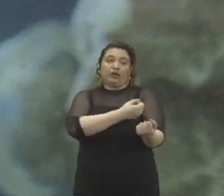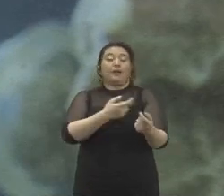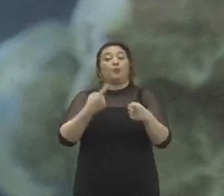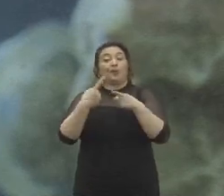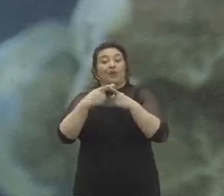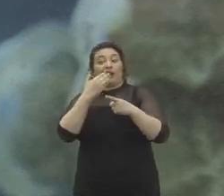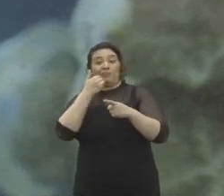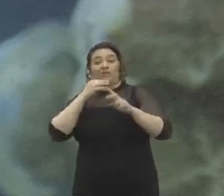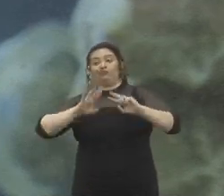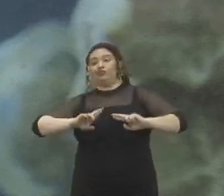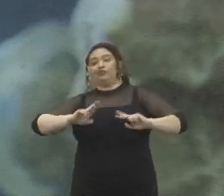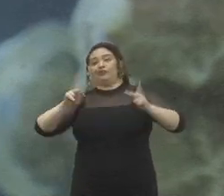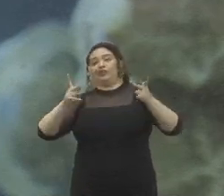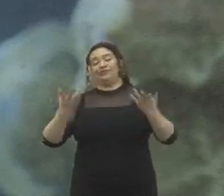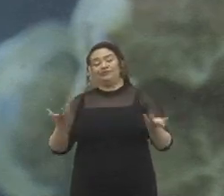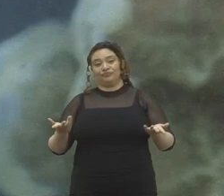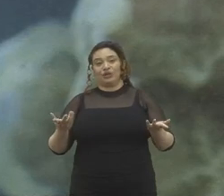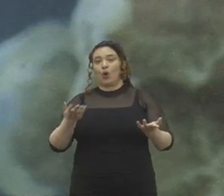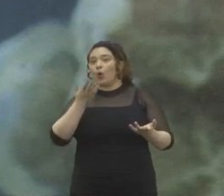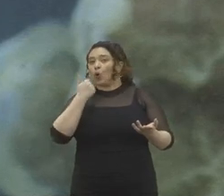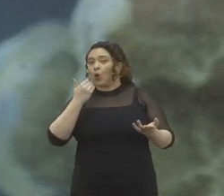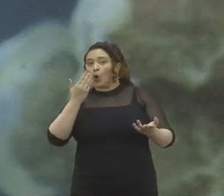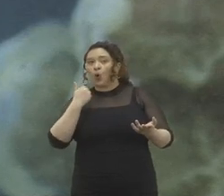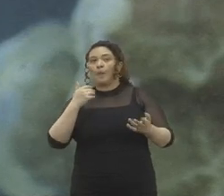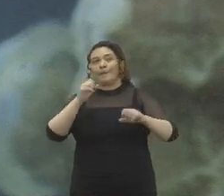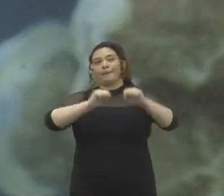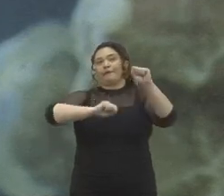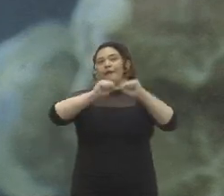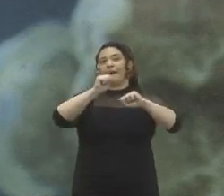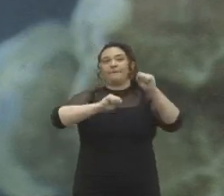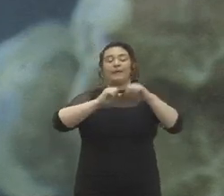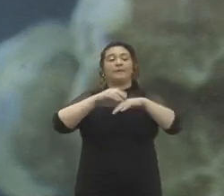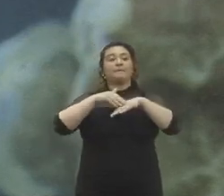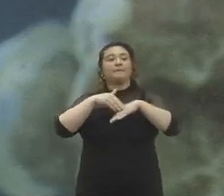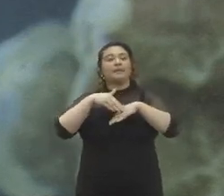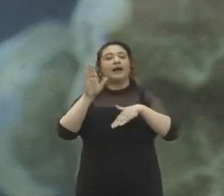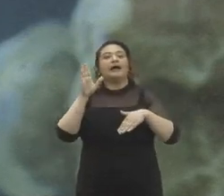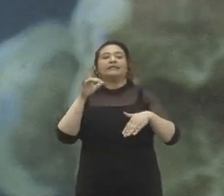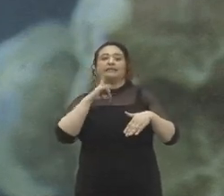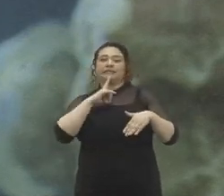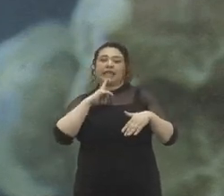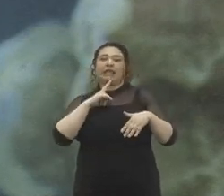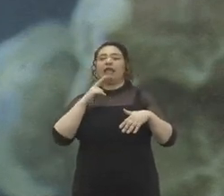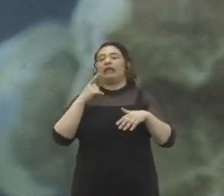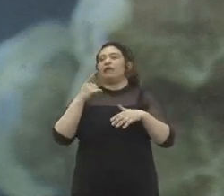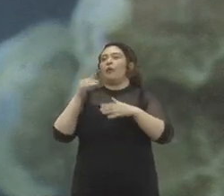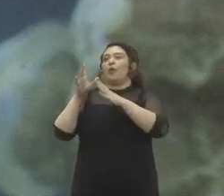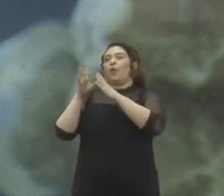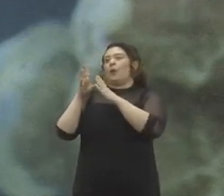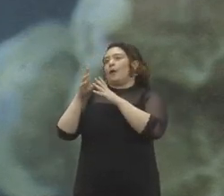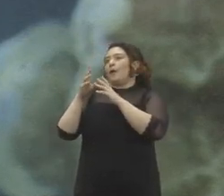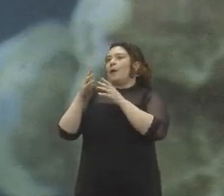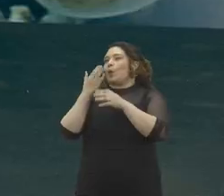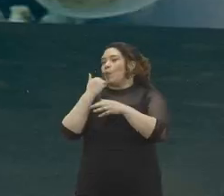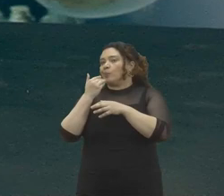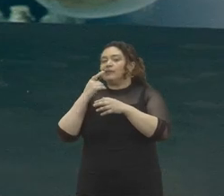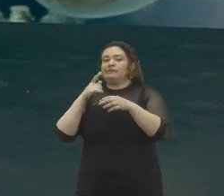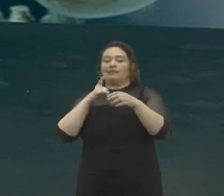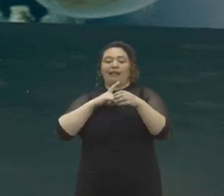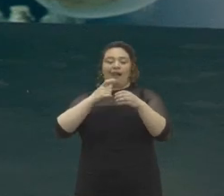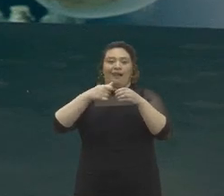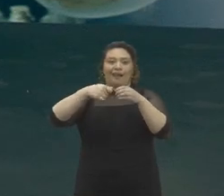diferente né Eh Eles comem muito a moda sei lá dinamarquesa escandinava comem muita conserva